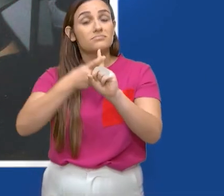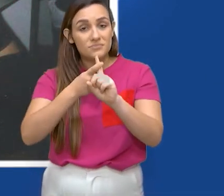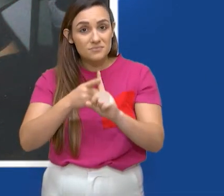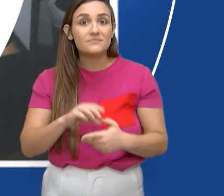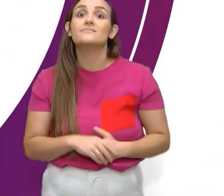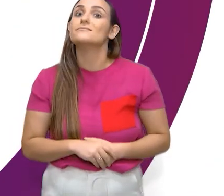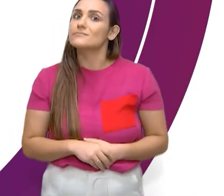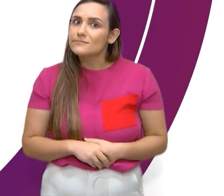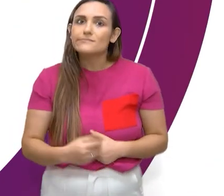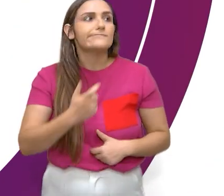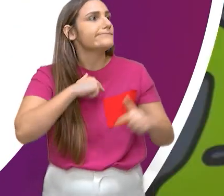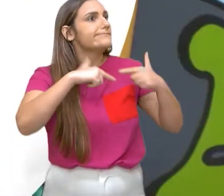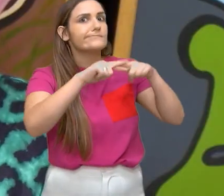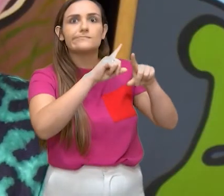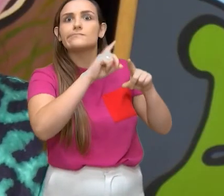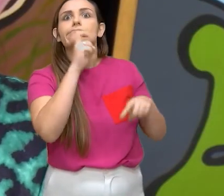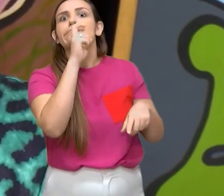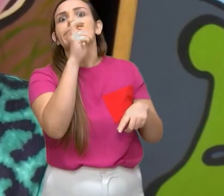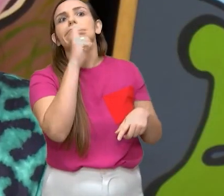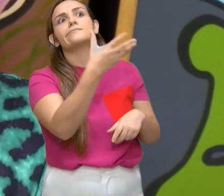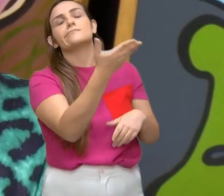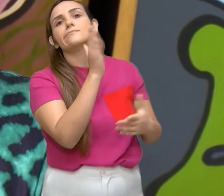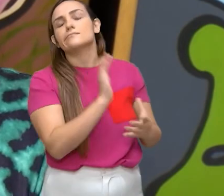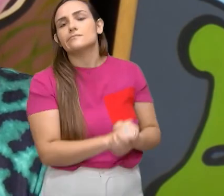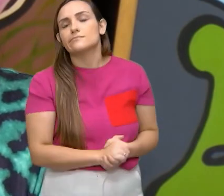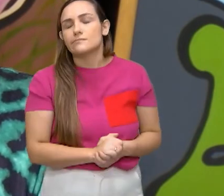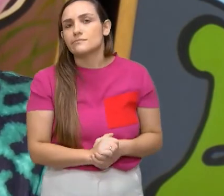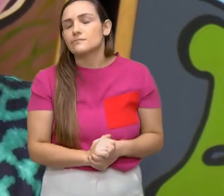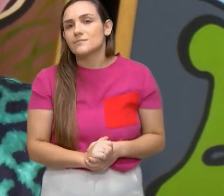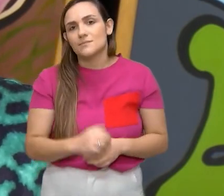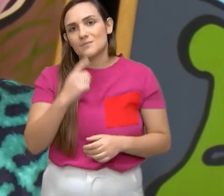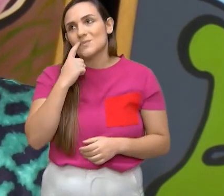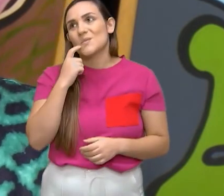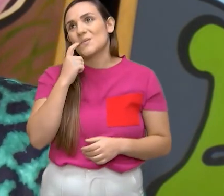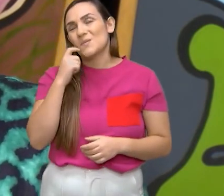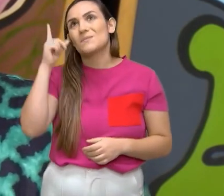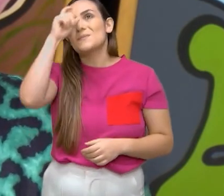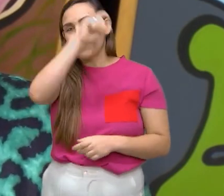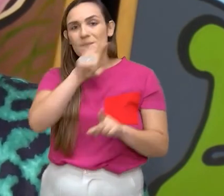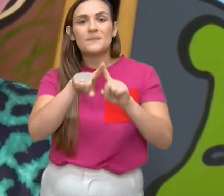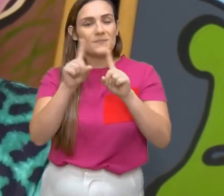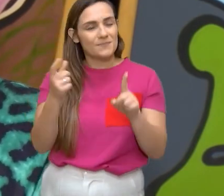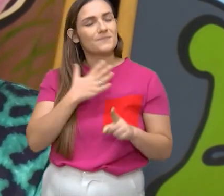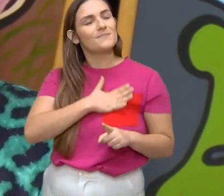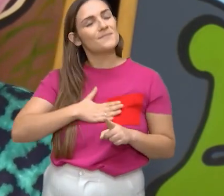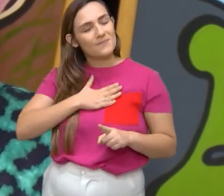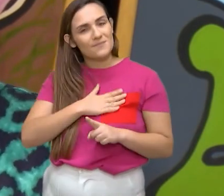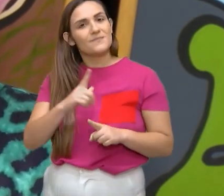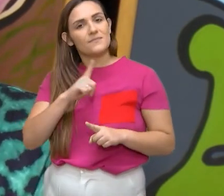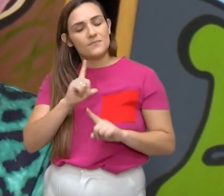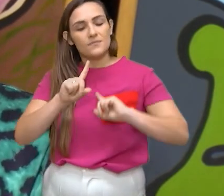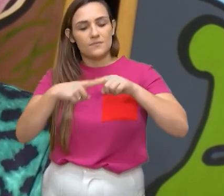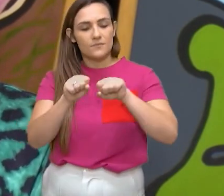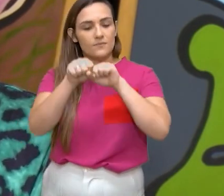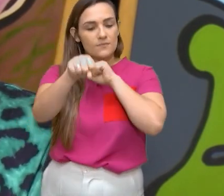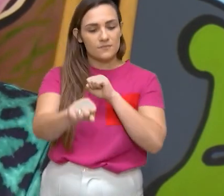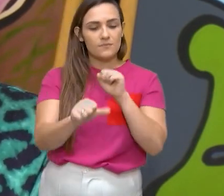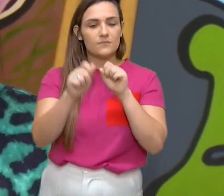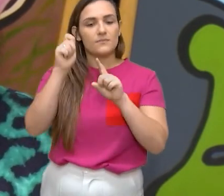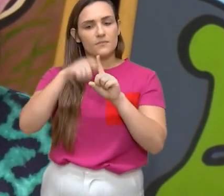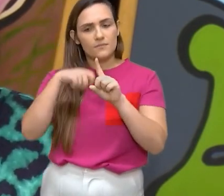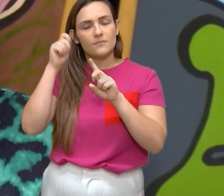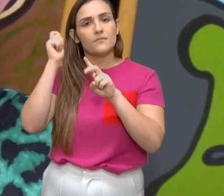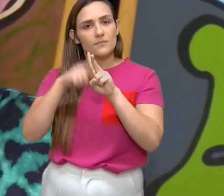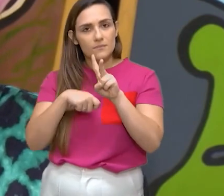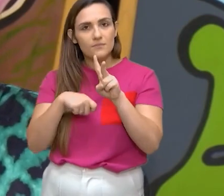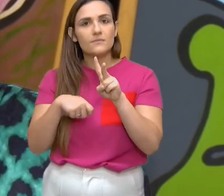faculdade, para completar, trabalhando na Santa Casa ainda. Então, assim, foi muito difícil, mas foi muito gratificante.